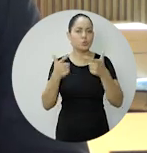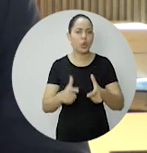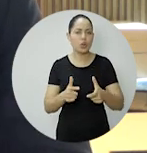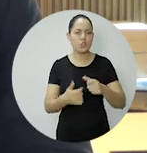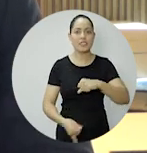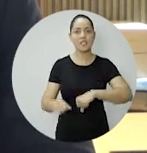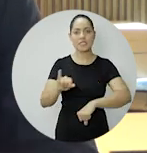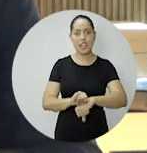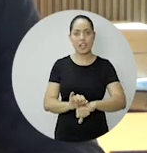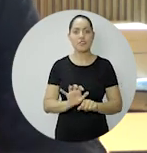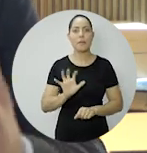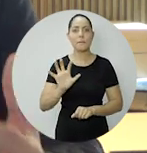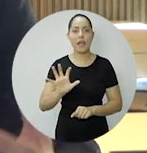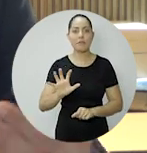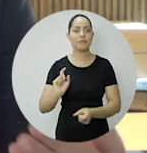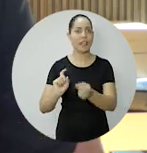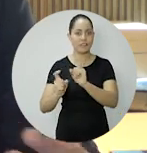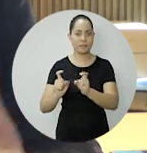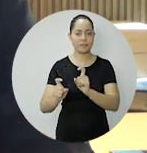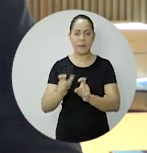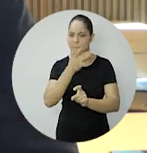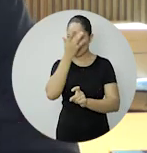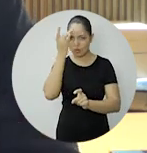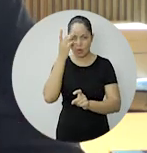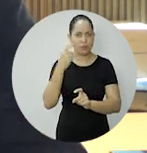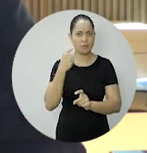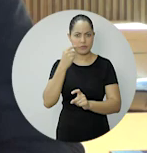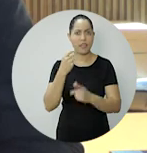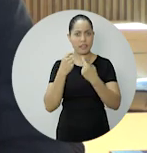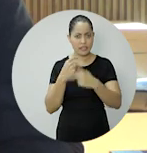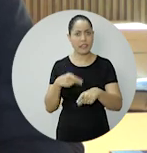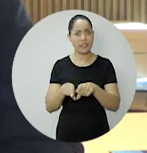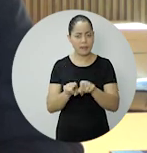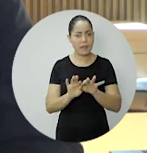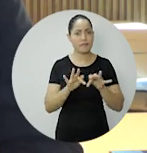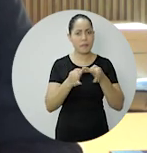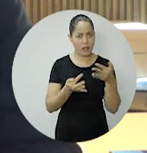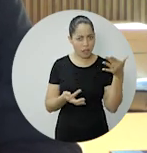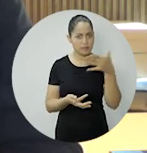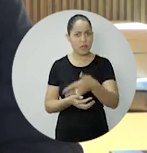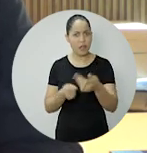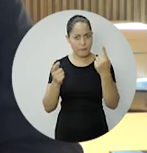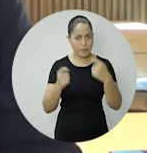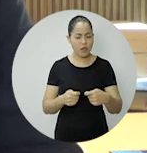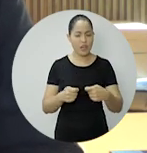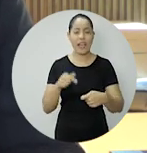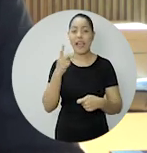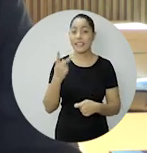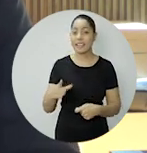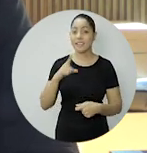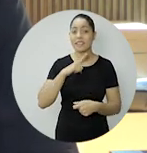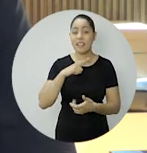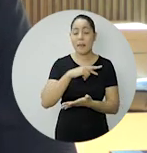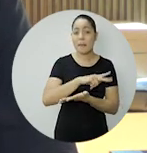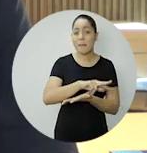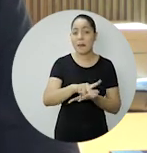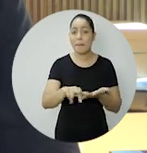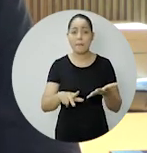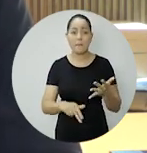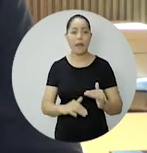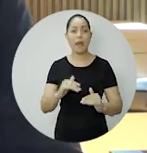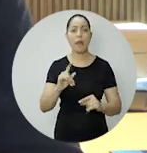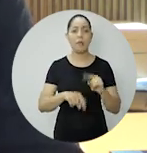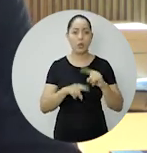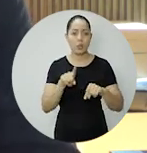sede administrativa com todo e qualquer advogado e familiar, recebendo aqui, através dos mais diversos produtos e